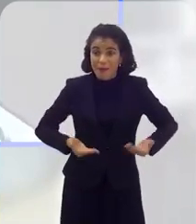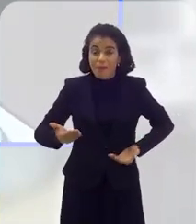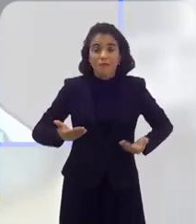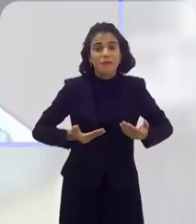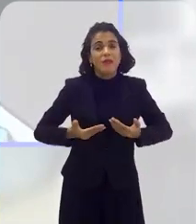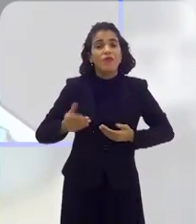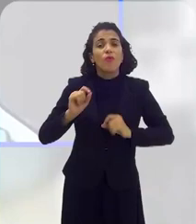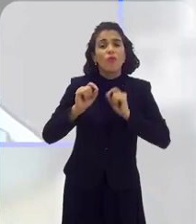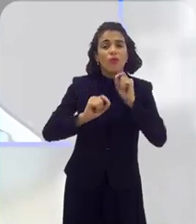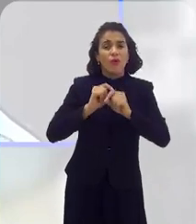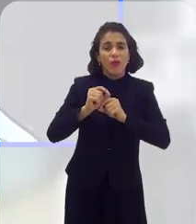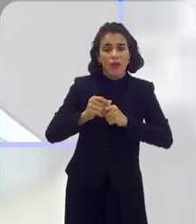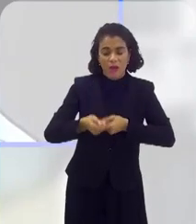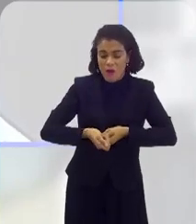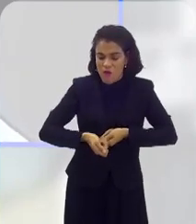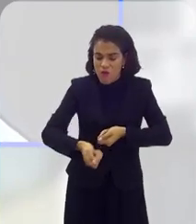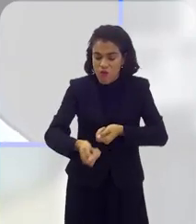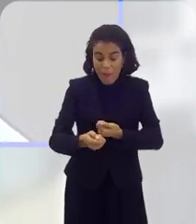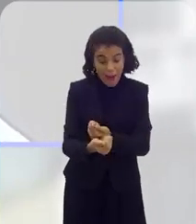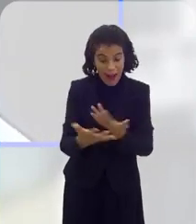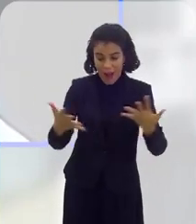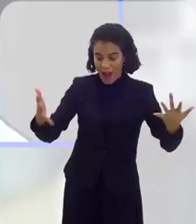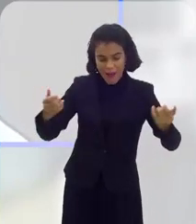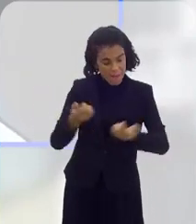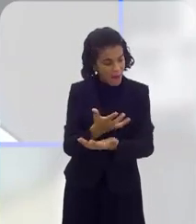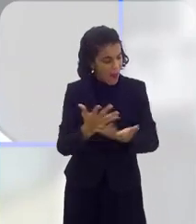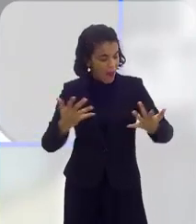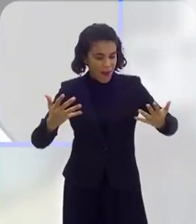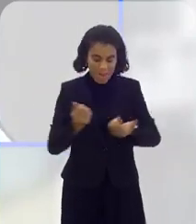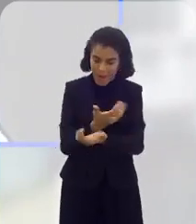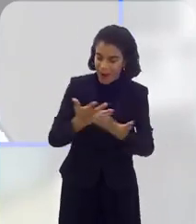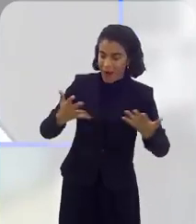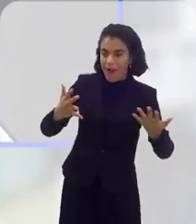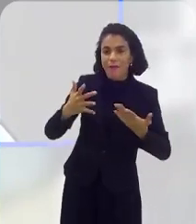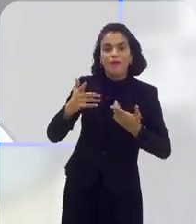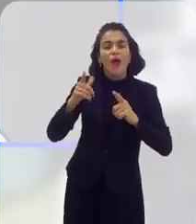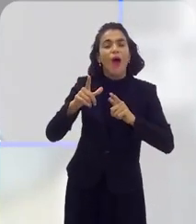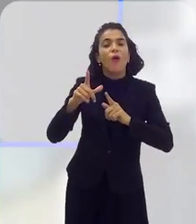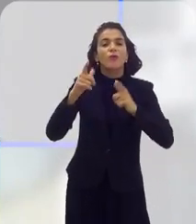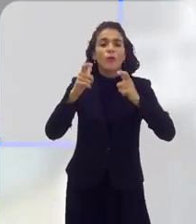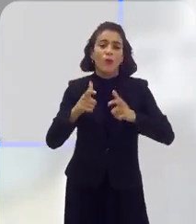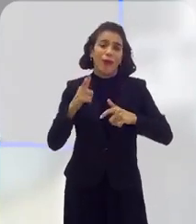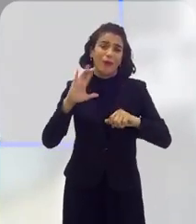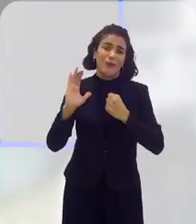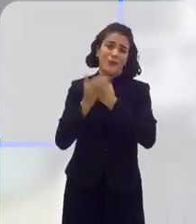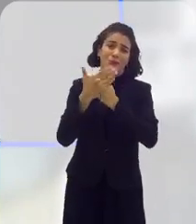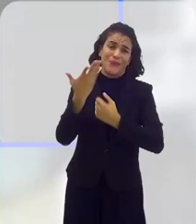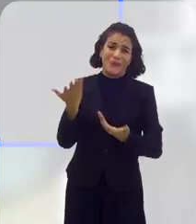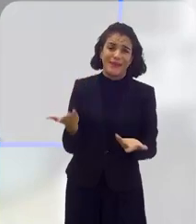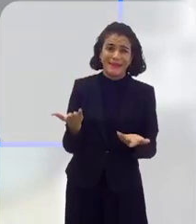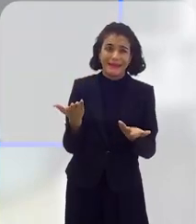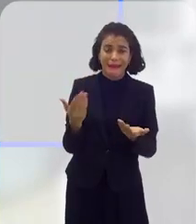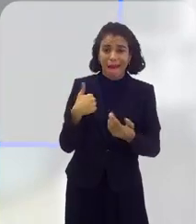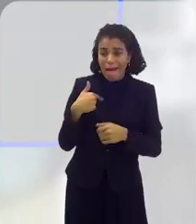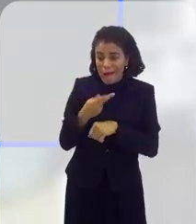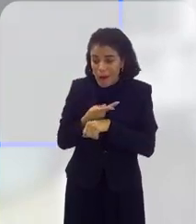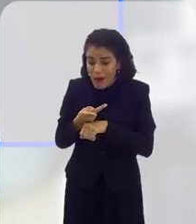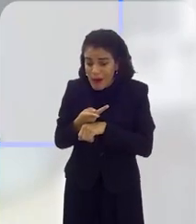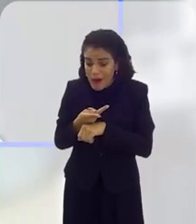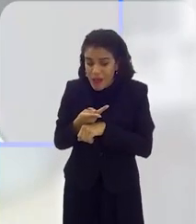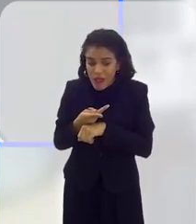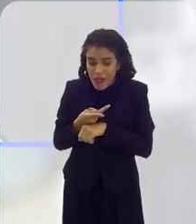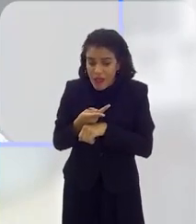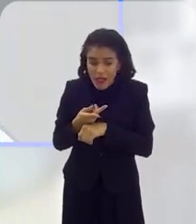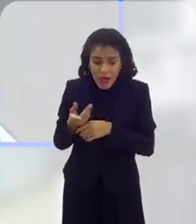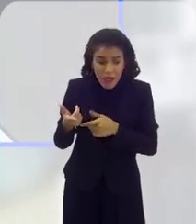empregadas estavam exatamente fazendo a faxina, exatamente no local onde eu tinha escondido a minha obra. E eu